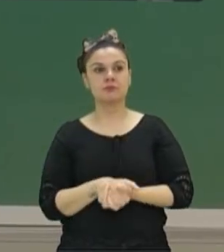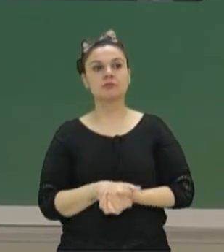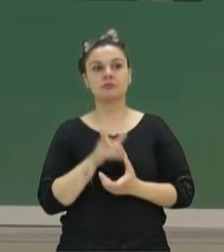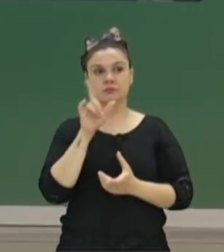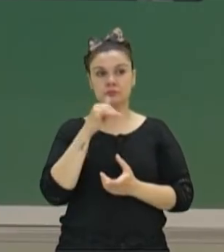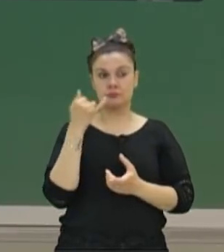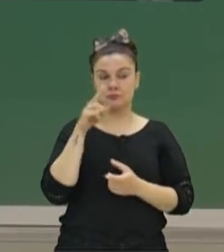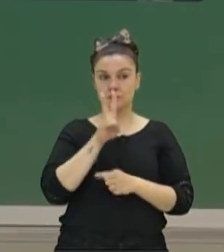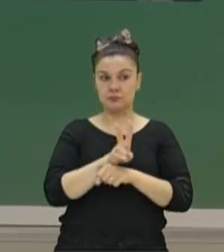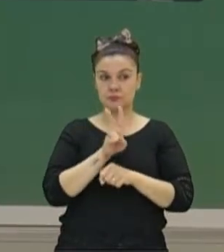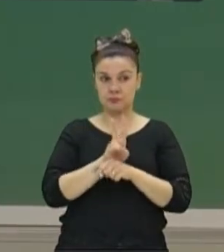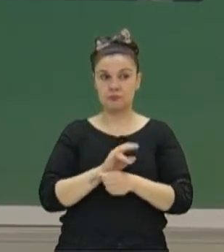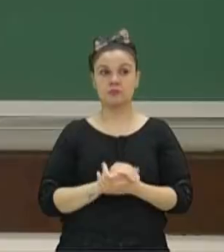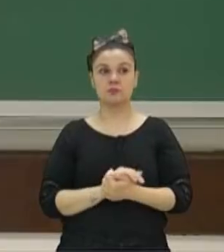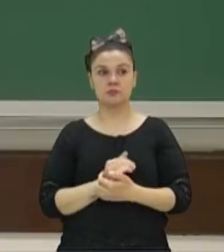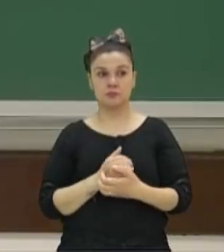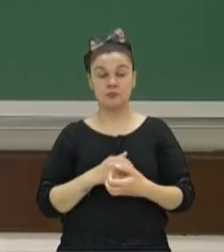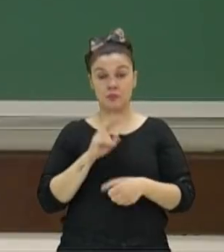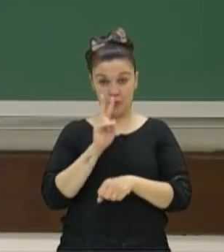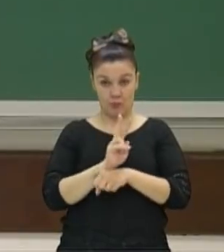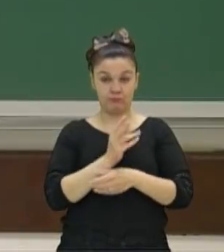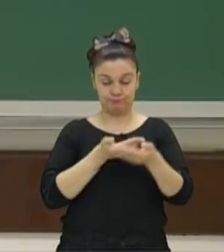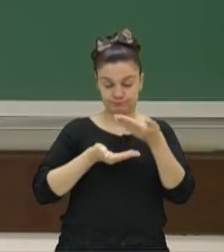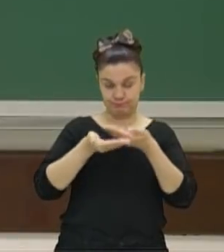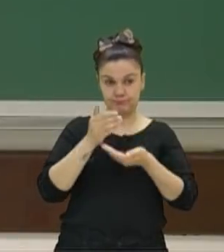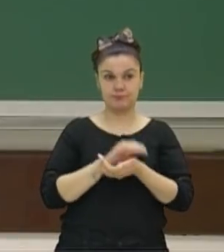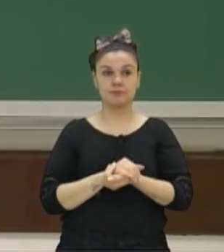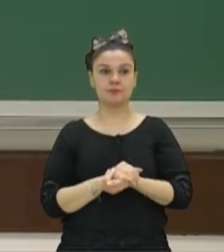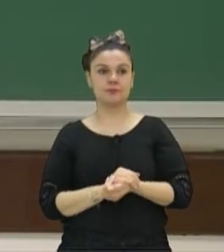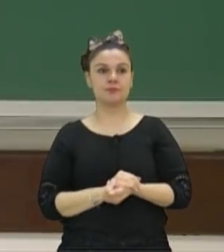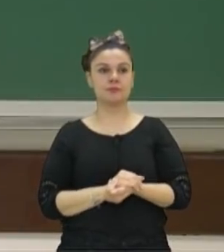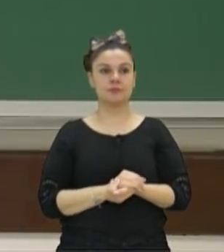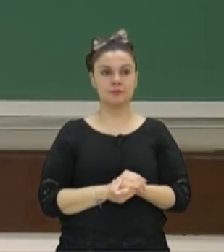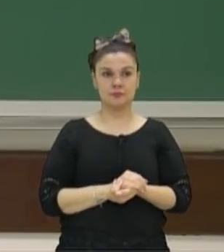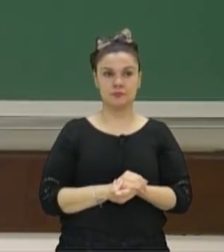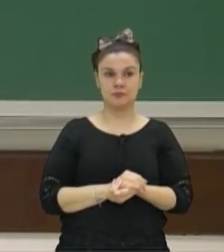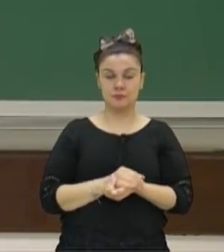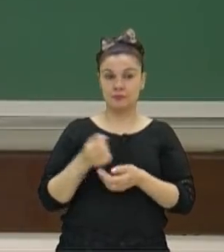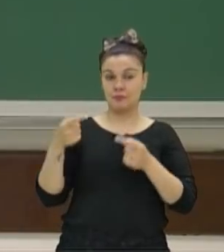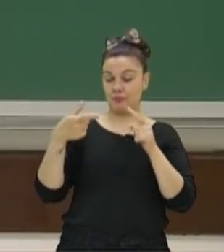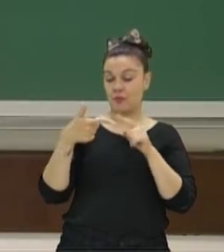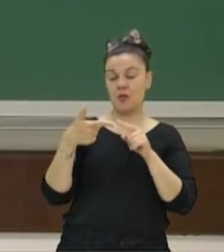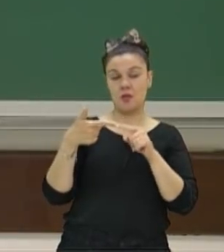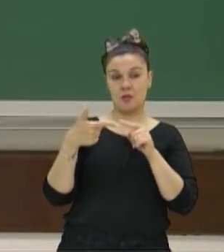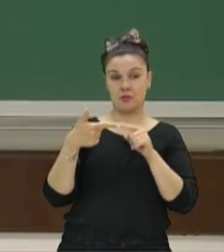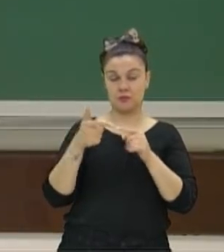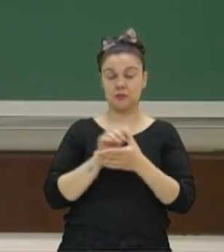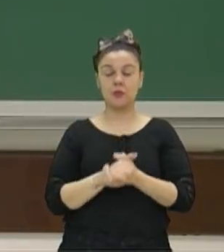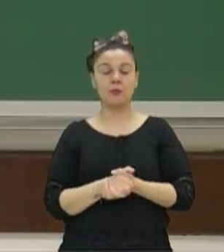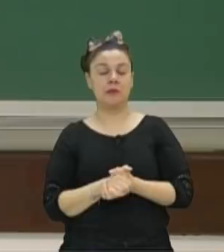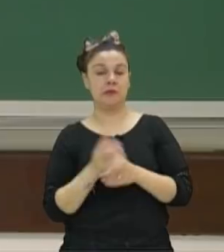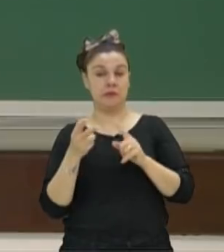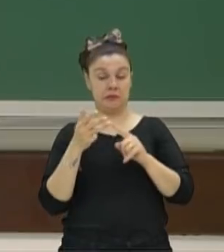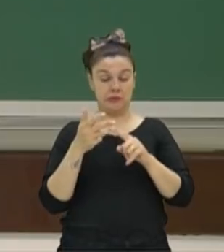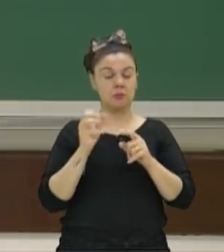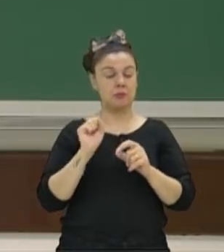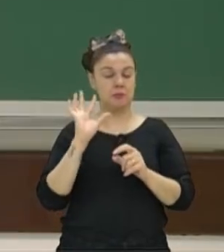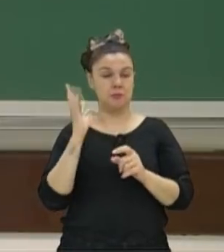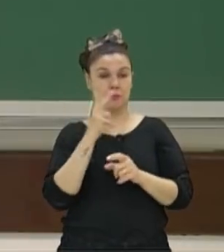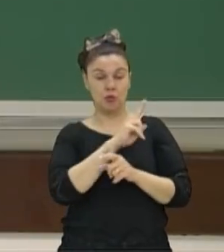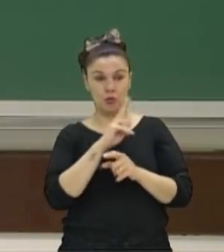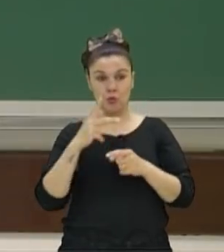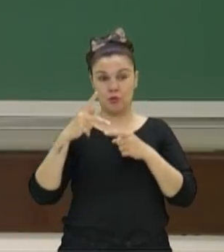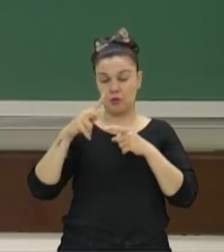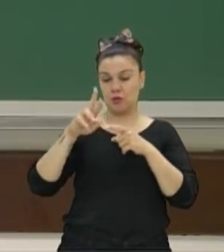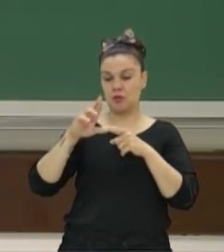bem importante, né, diagnosticar e tratar. Outra doença que também pode acabar acontecendo é a